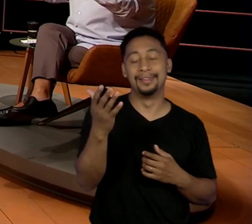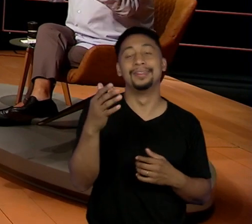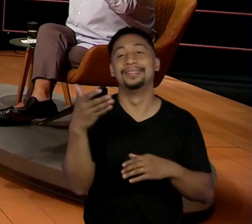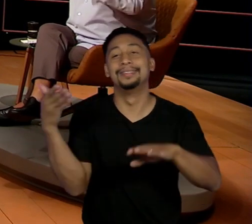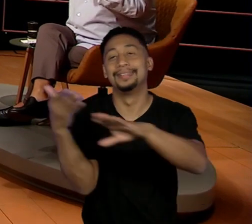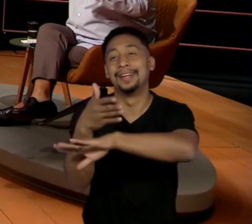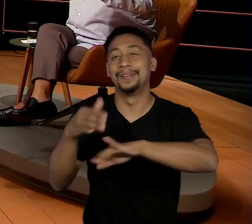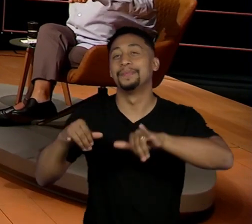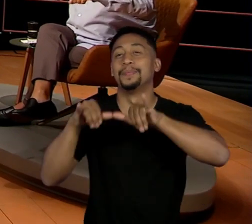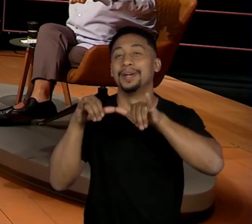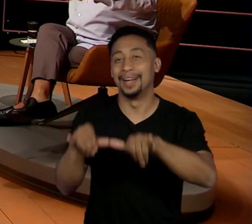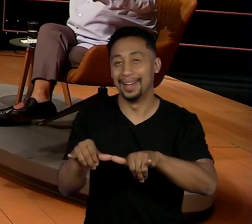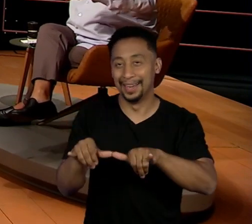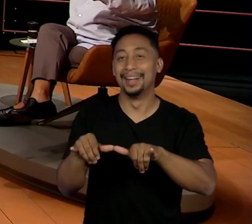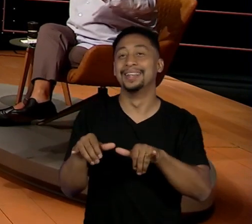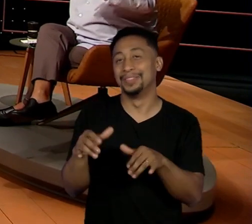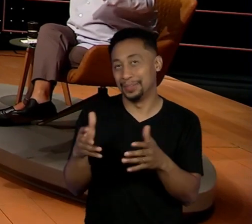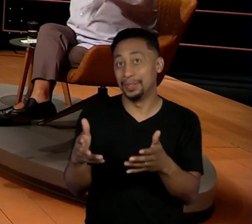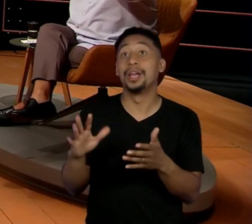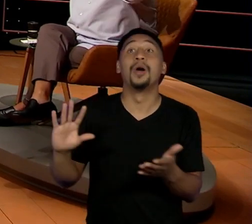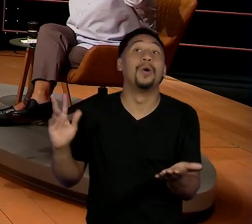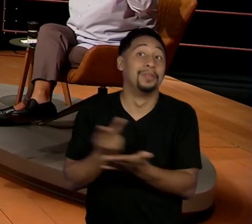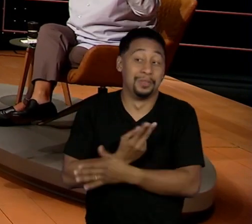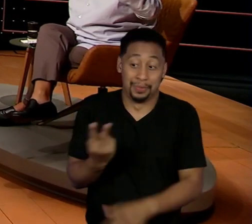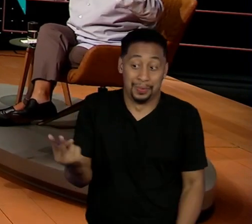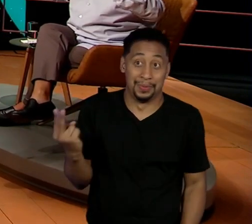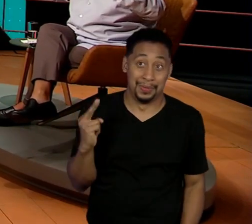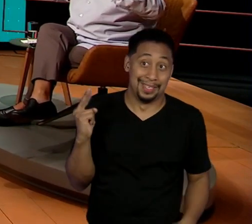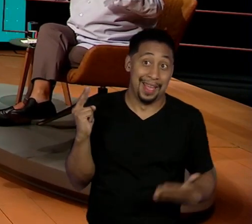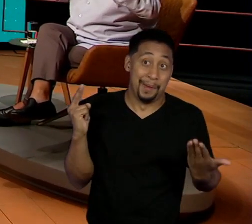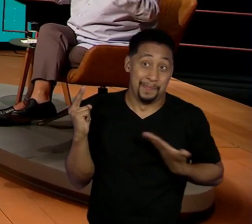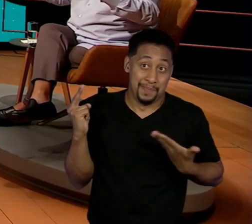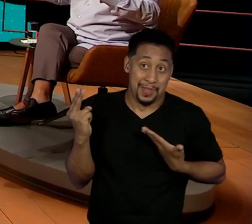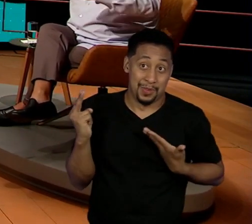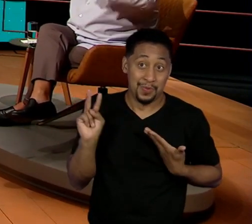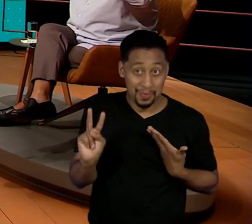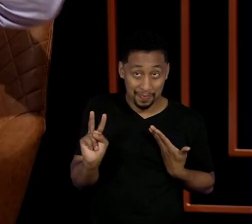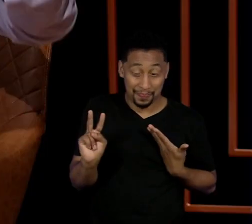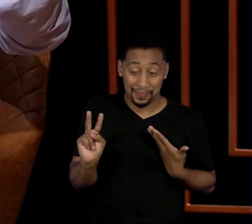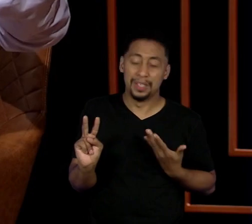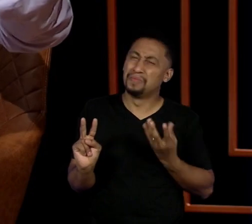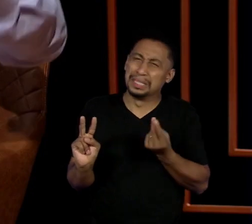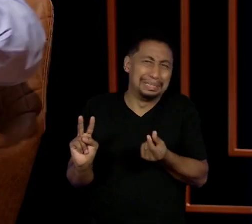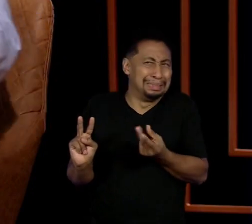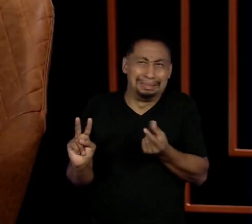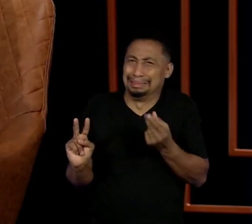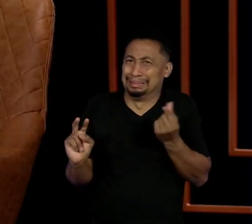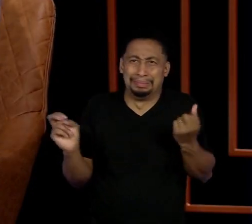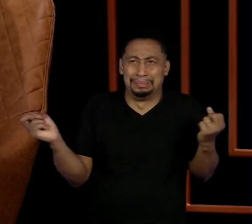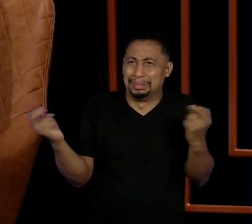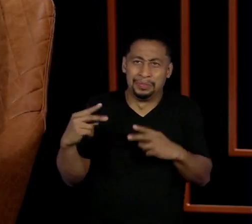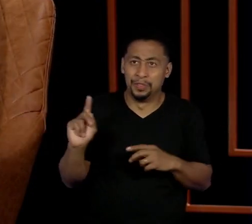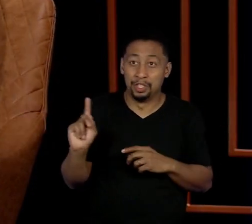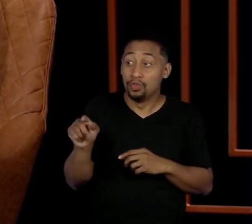mercado. Eu e esses 2 amigos, que eu não vejo há séculos, mas amigos de lá da Cal, que pedimos